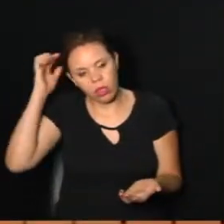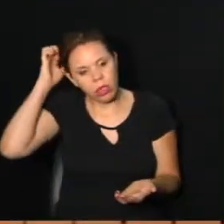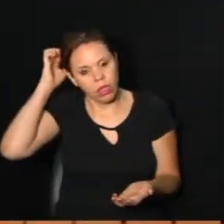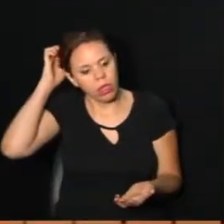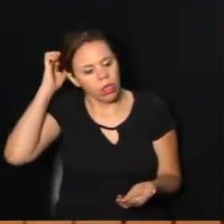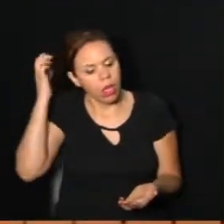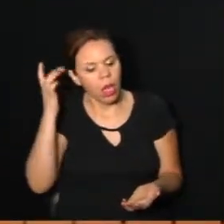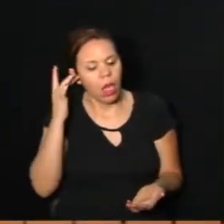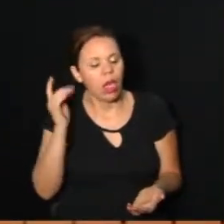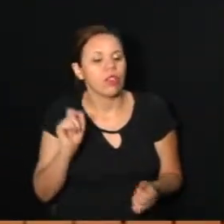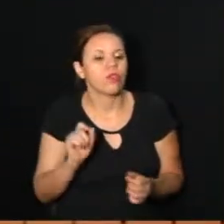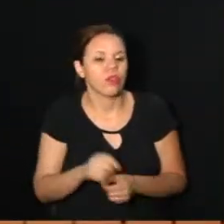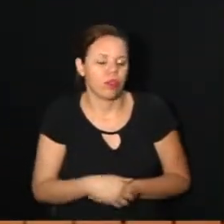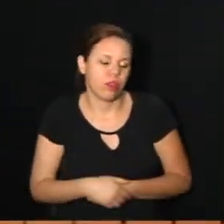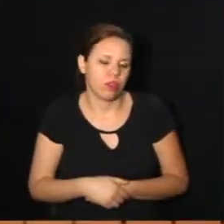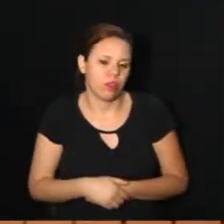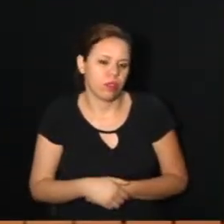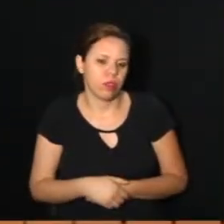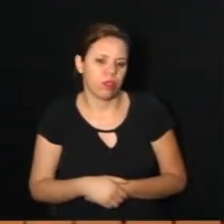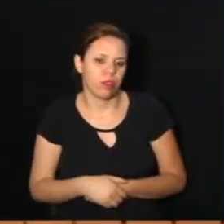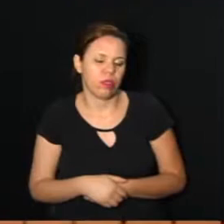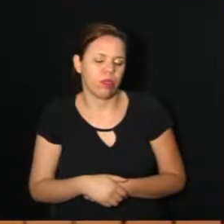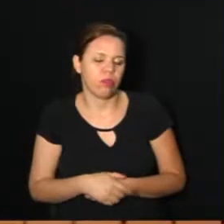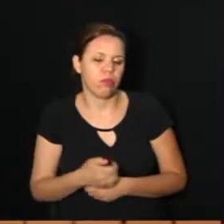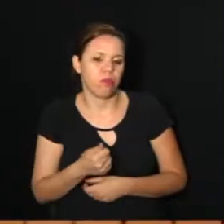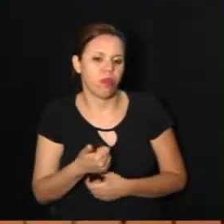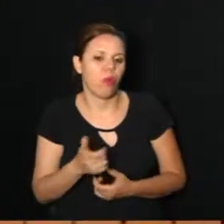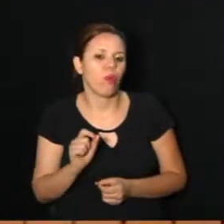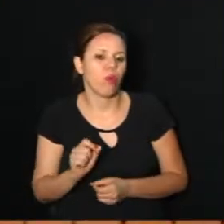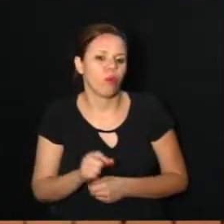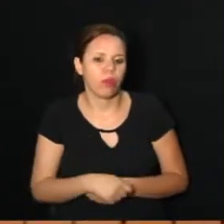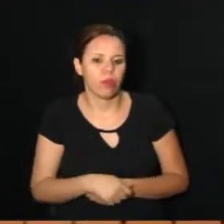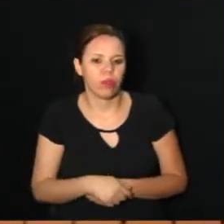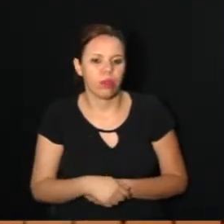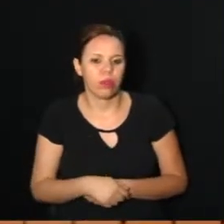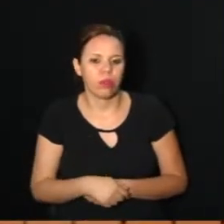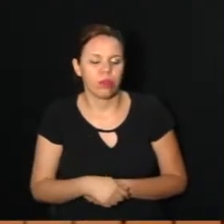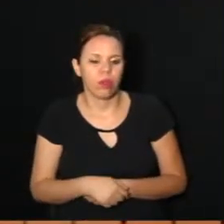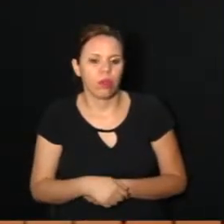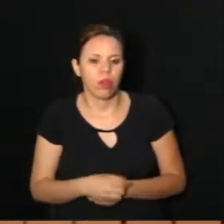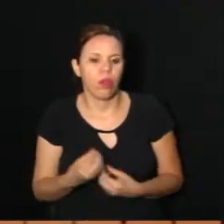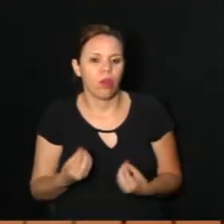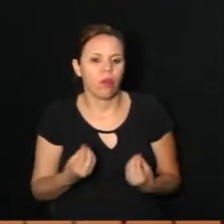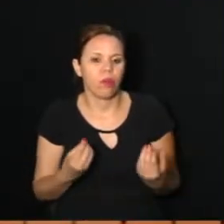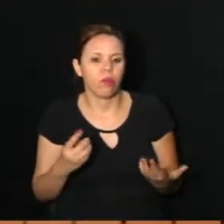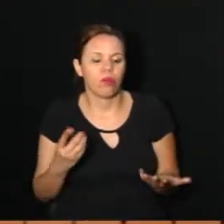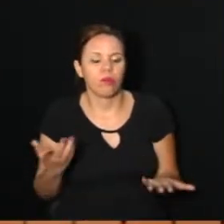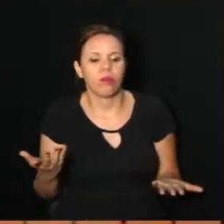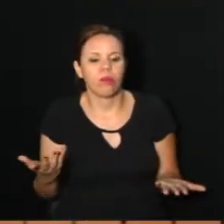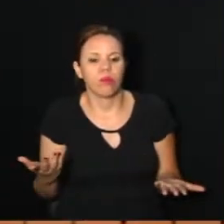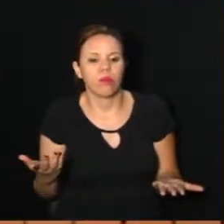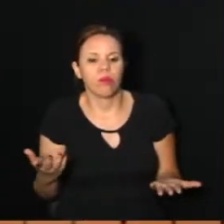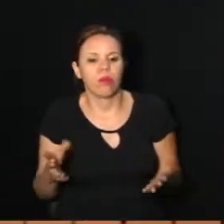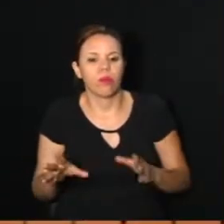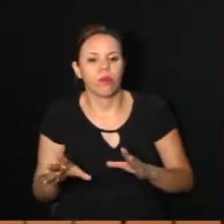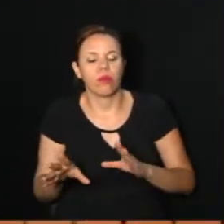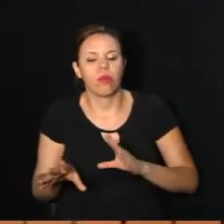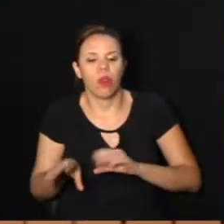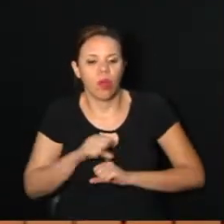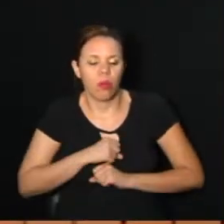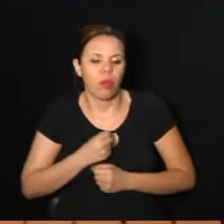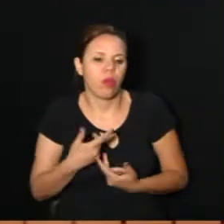que fica um pouco como Deus na situação, acaba incorporando situações